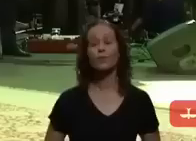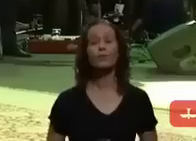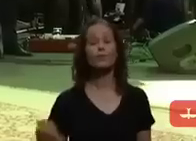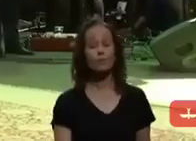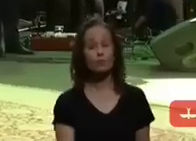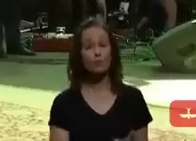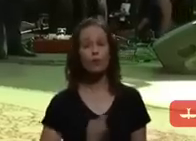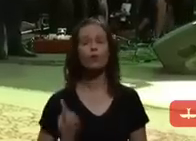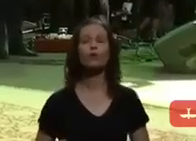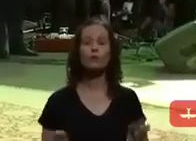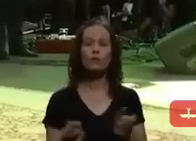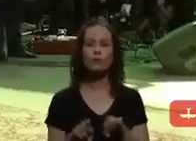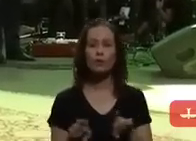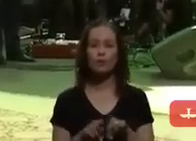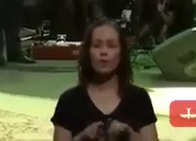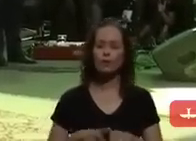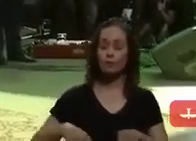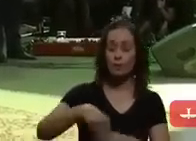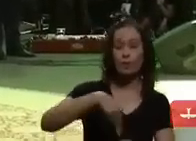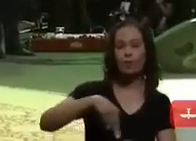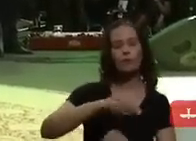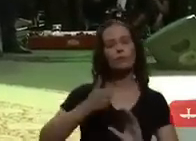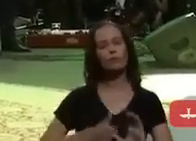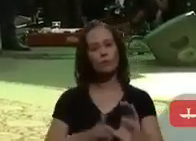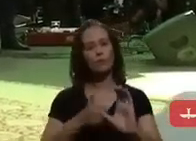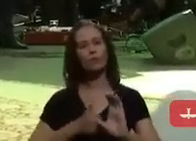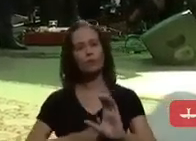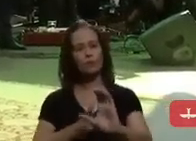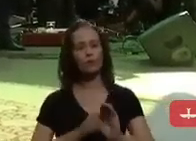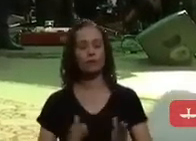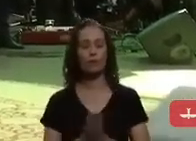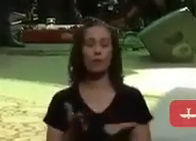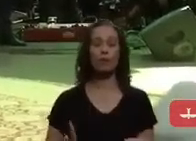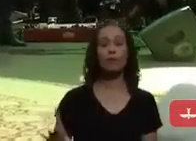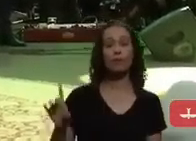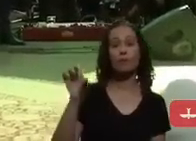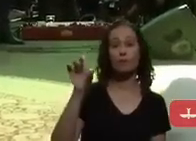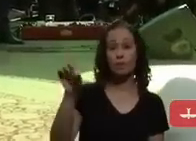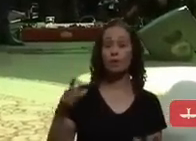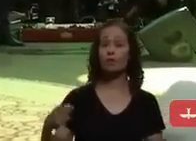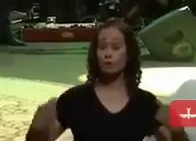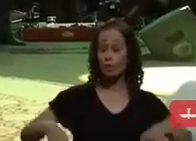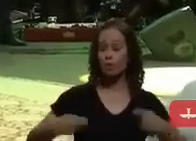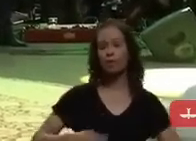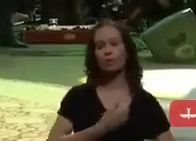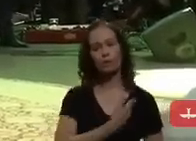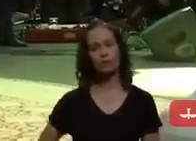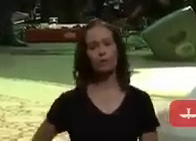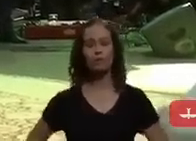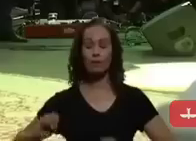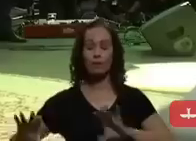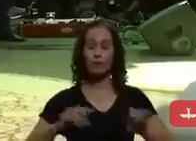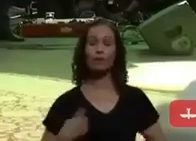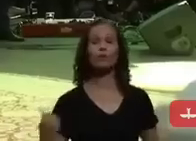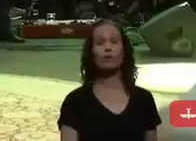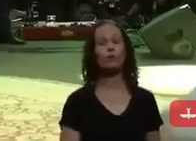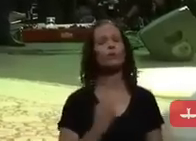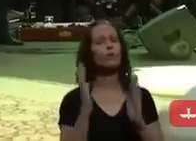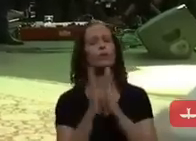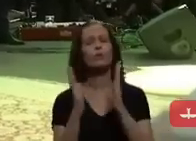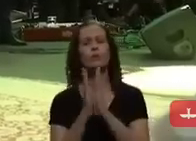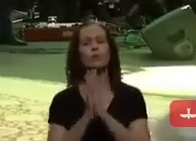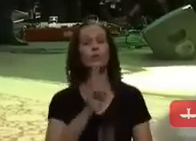que somos uma nação cristã e a partir da palavra de Deus ela deve ser governada. E assim nós oramos em nome